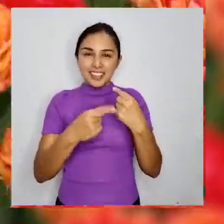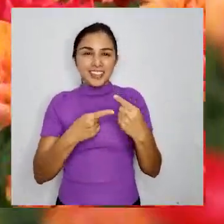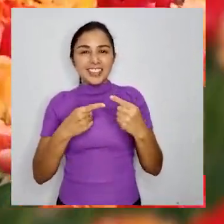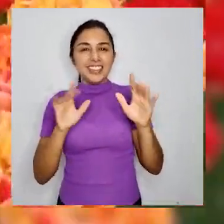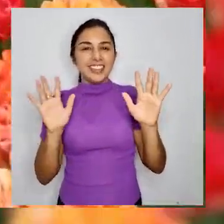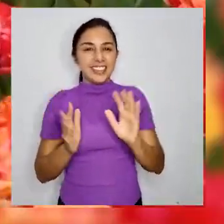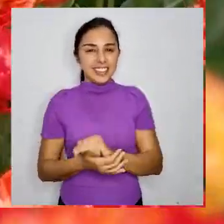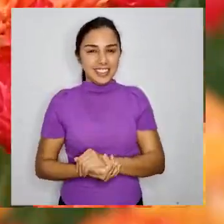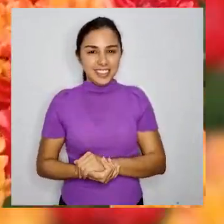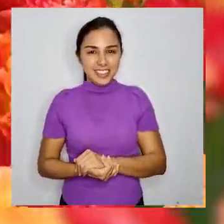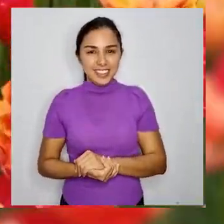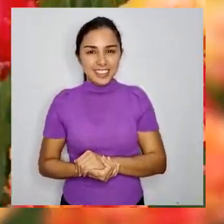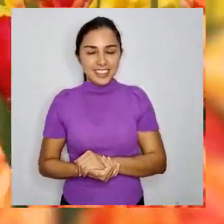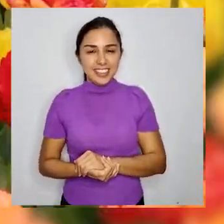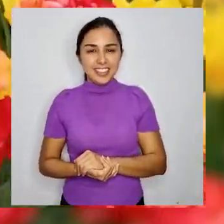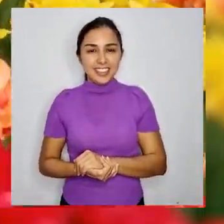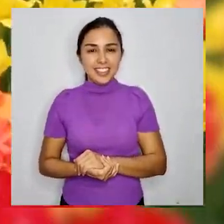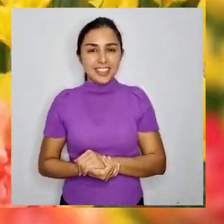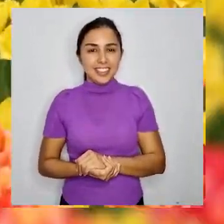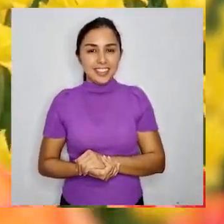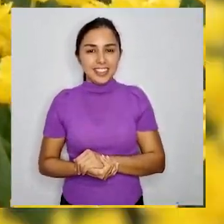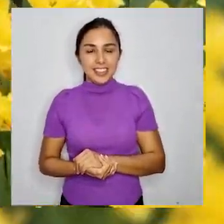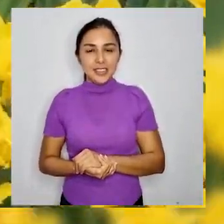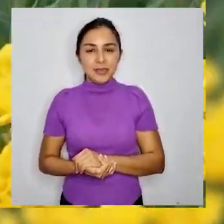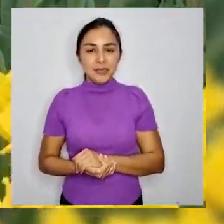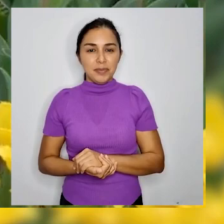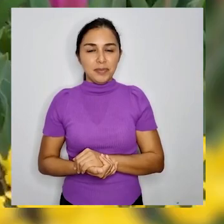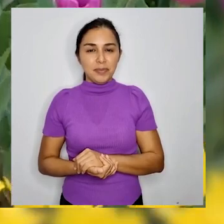próximo vídeo da nossa ecologia!